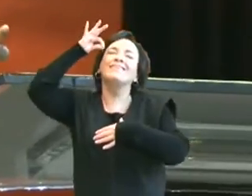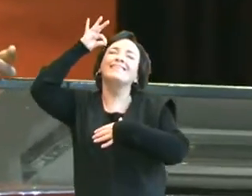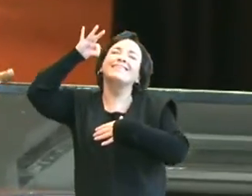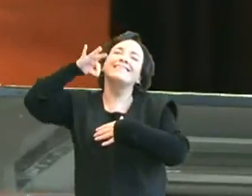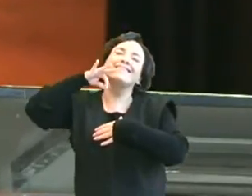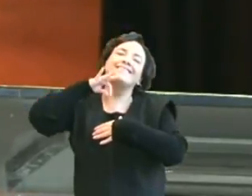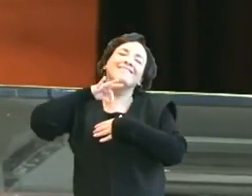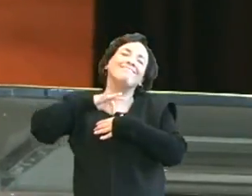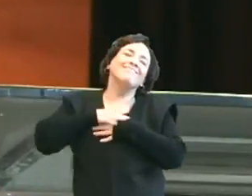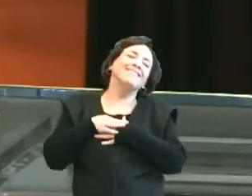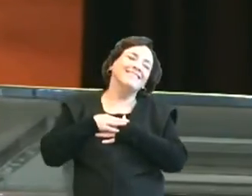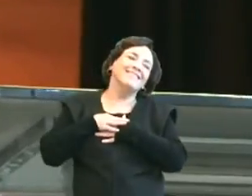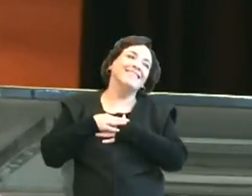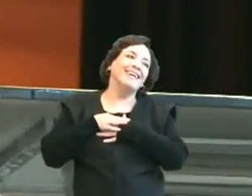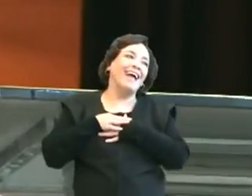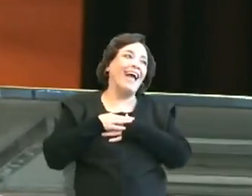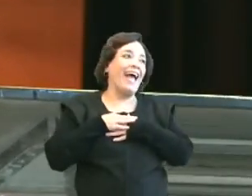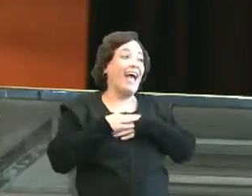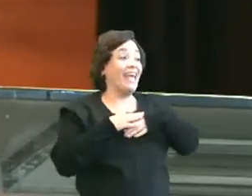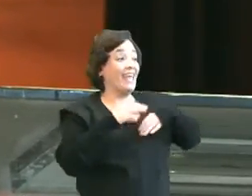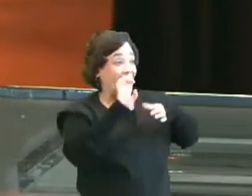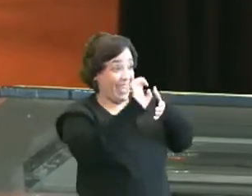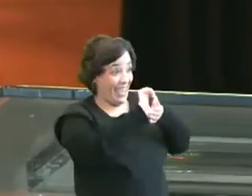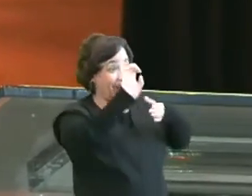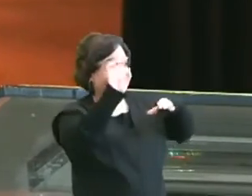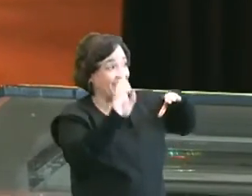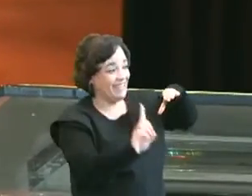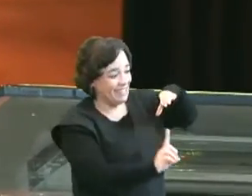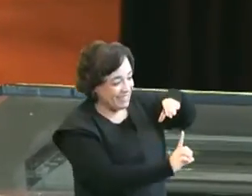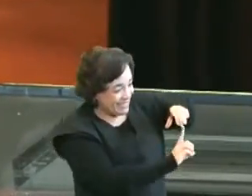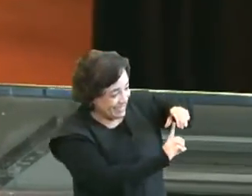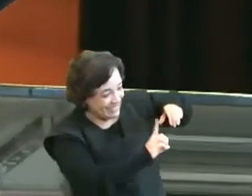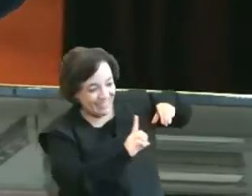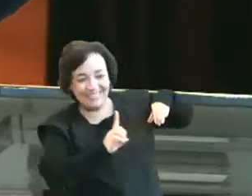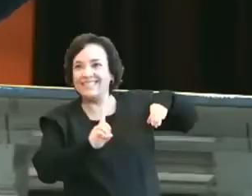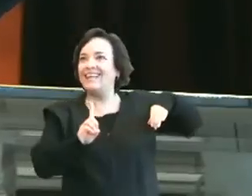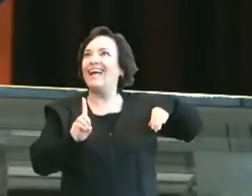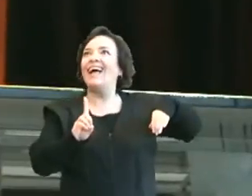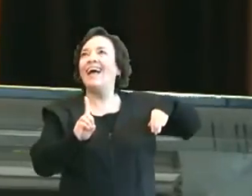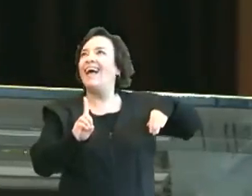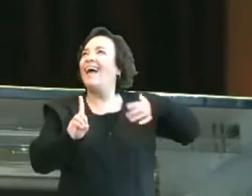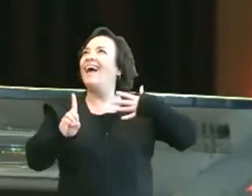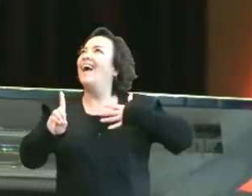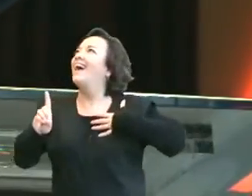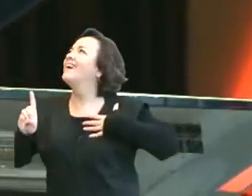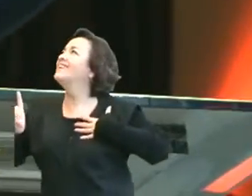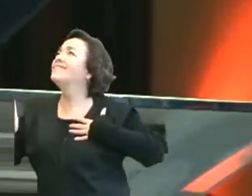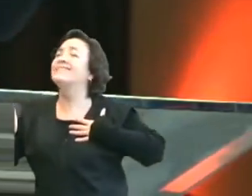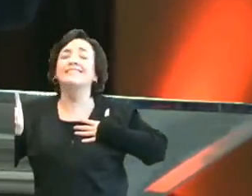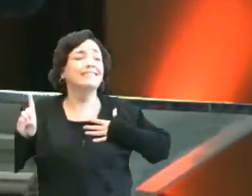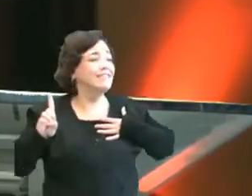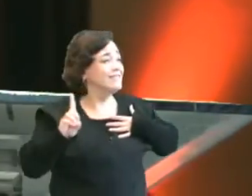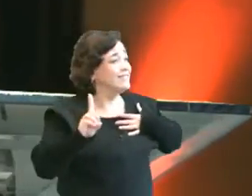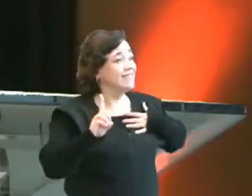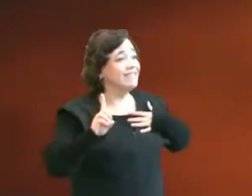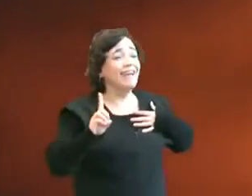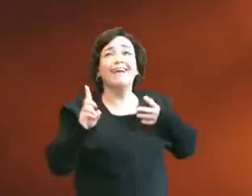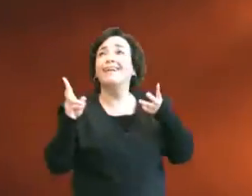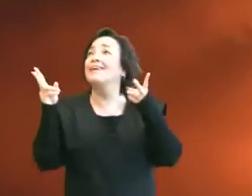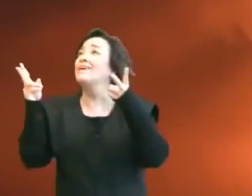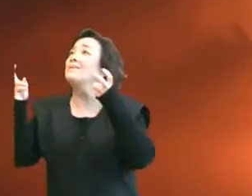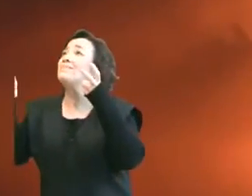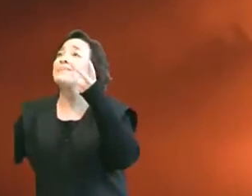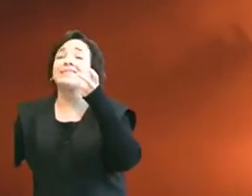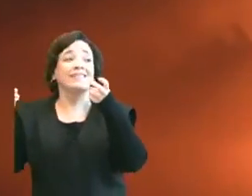fora. E ali, o assobio do vento, na verdade, é um convite para